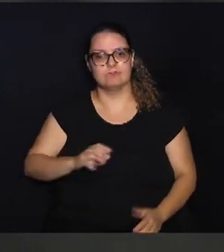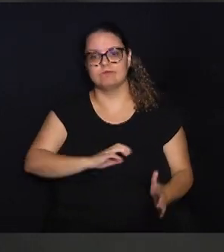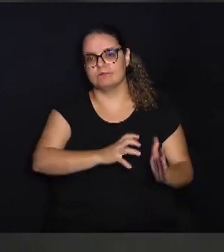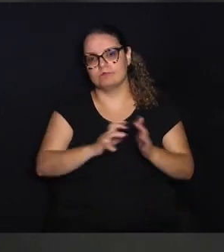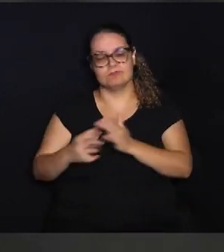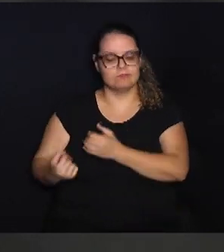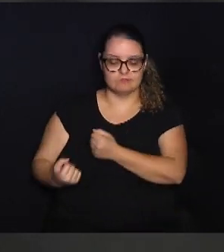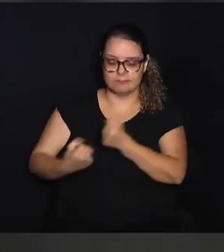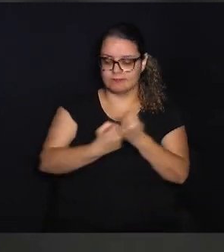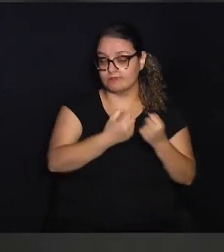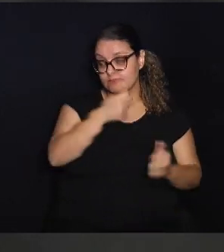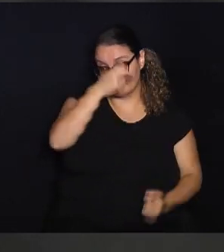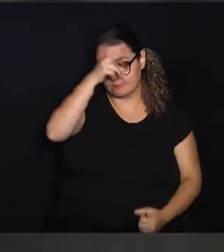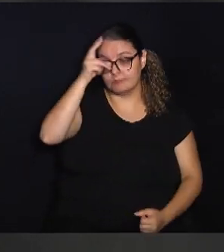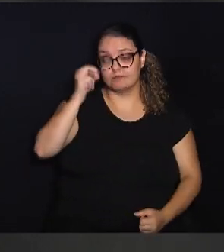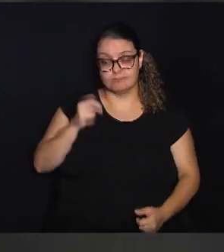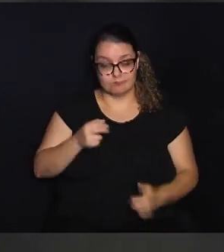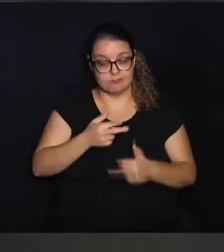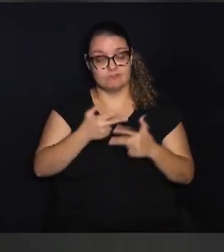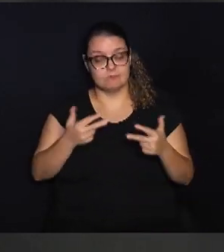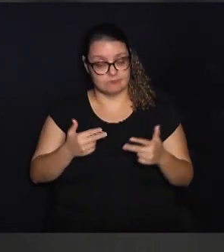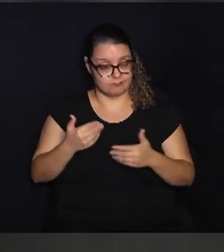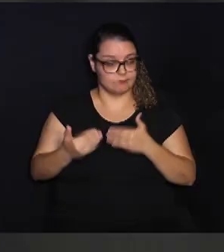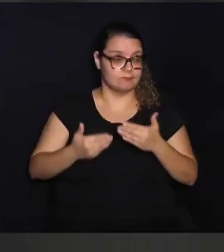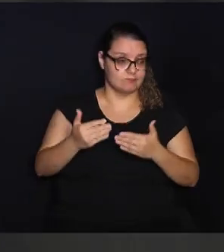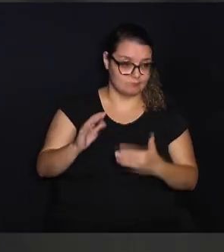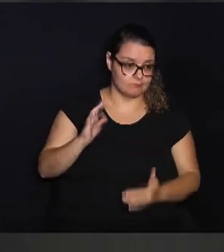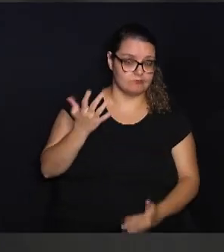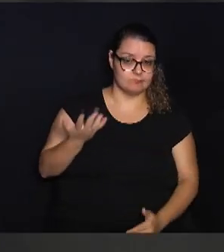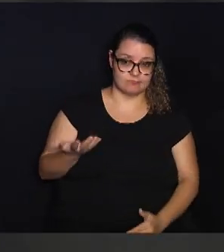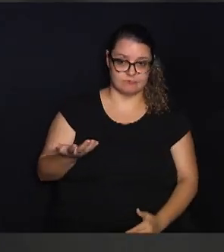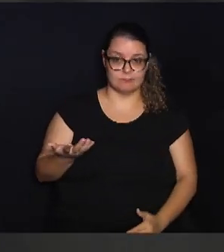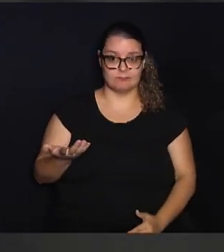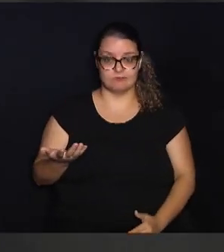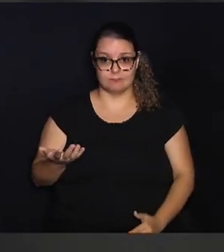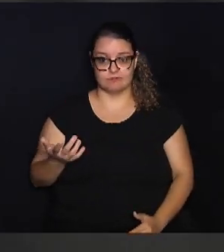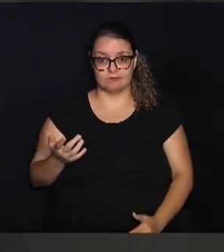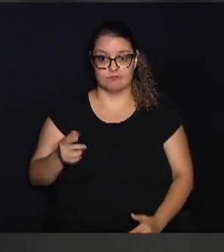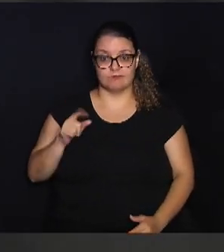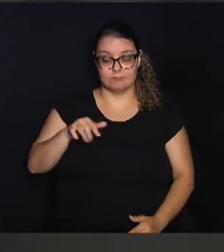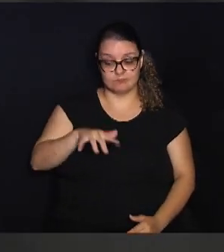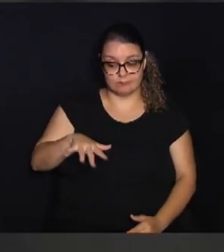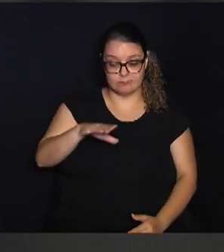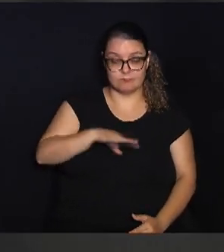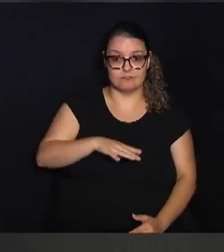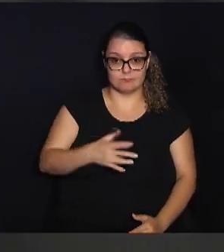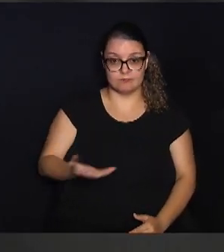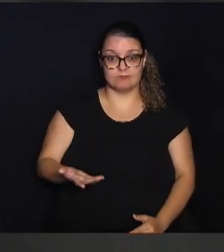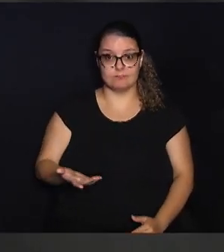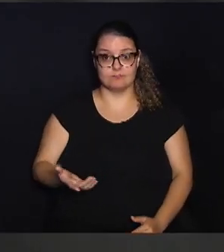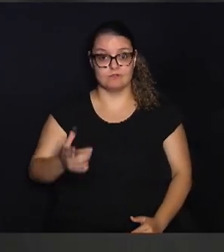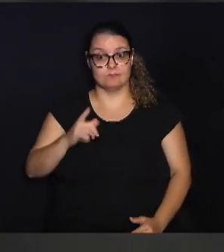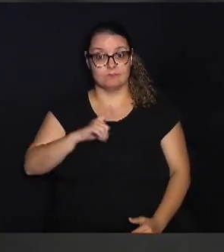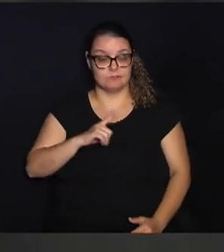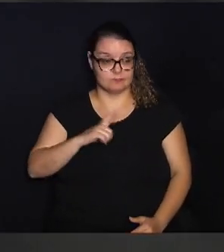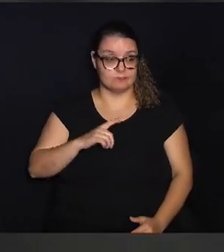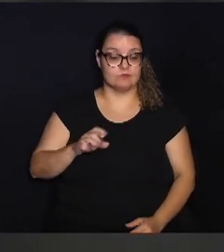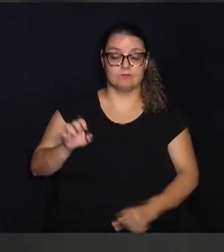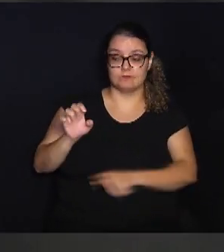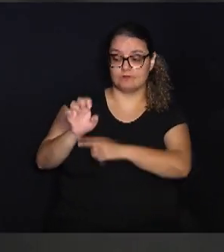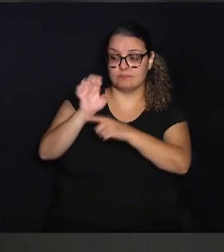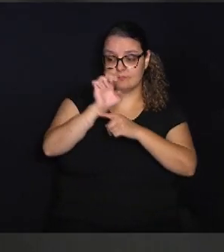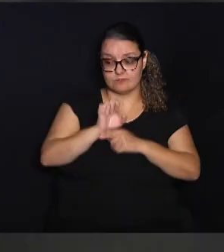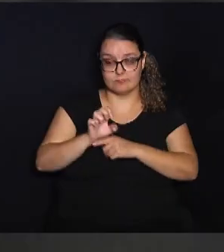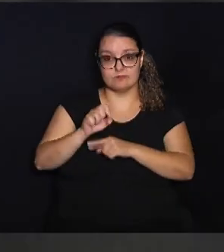o prefeito para que a coisa ande para frente. Isso na esfera municipal. Aí quando você olha que tem a esfera estadual e a